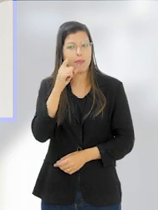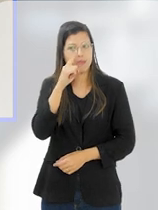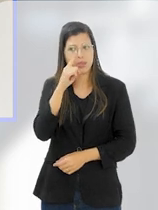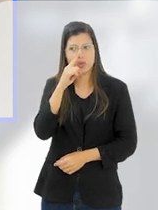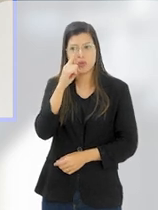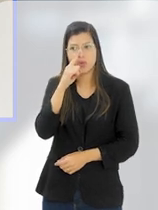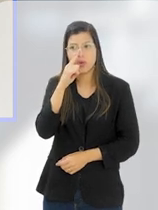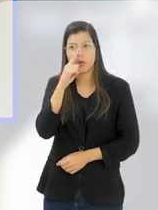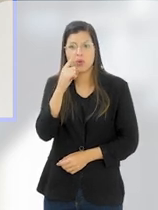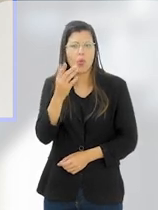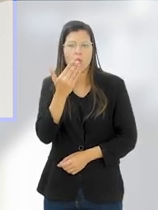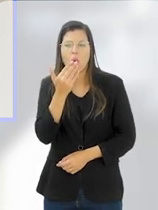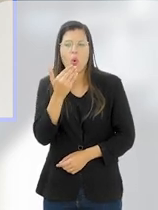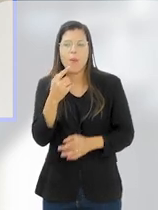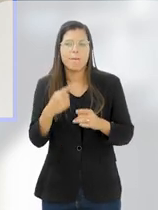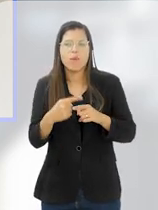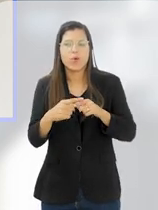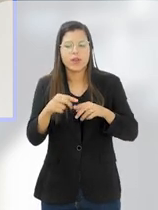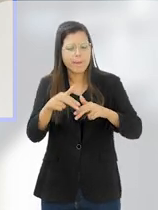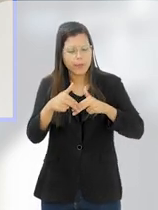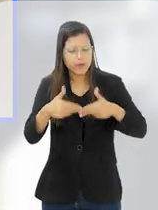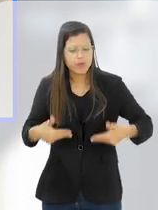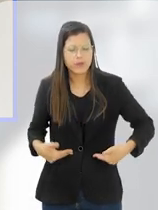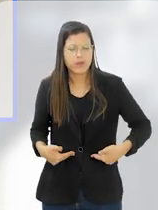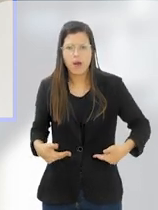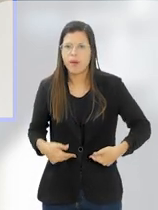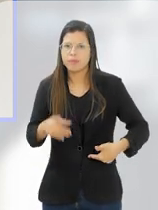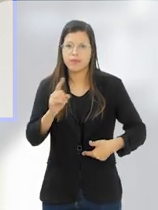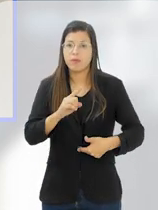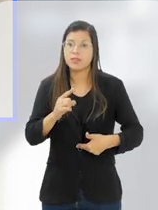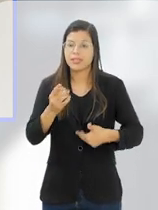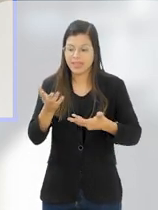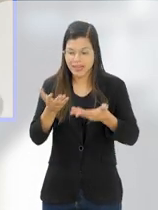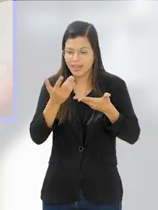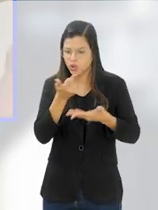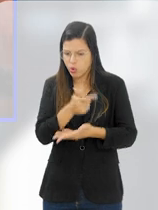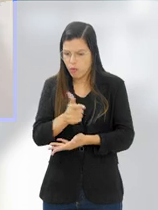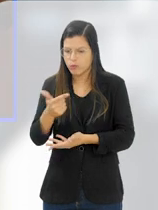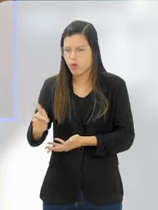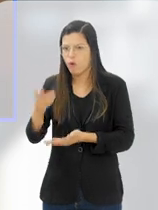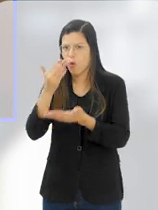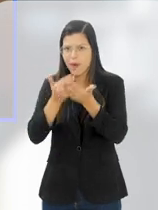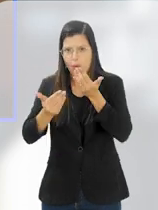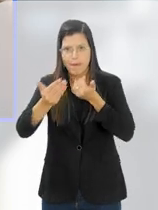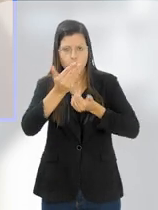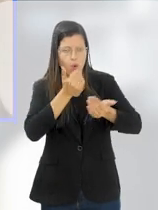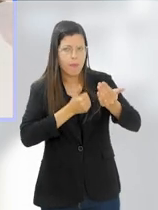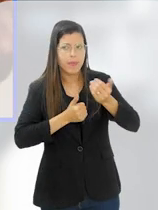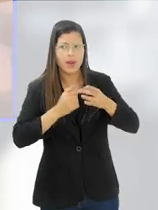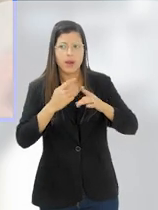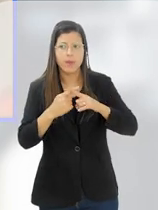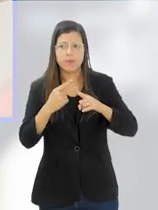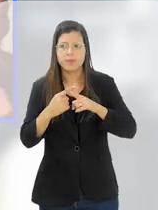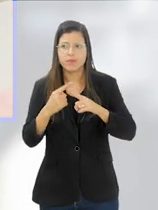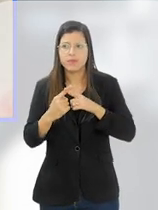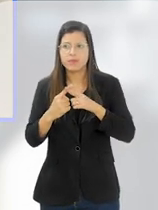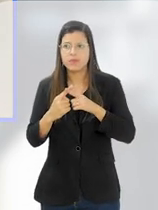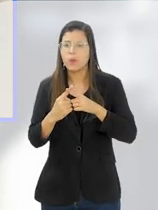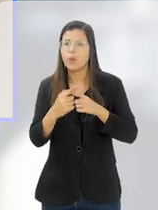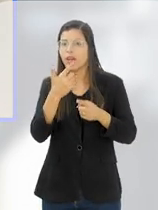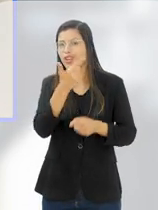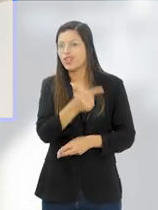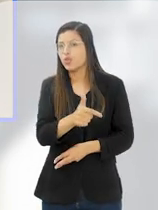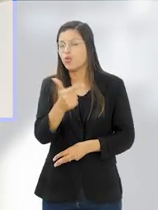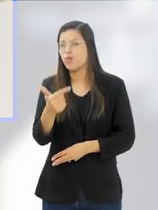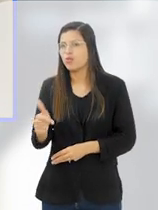come um biscoito, você não come ele por fome. Você quer mais e mais e mais, porque ele vai atuar. Isso também é programado, da mesma forma